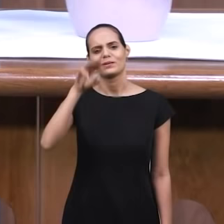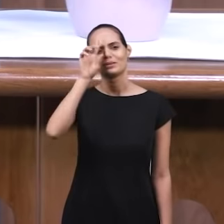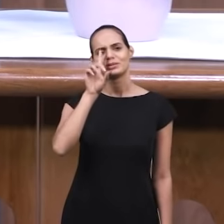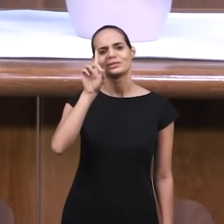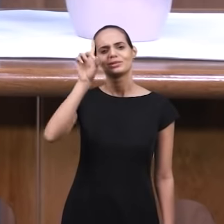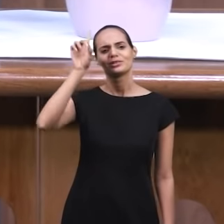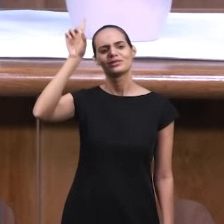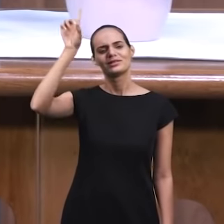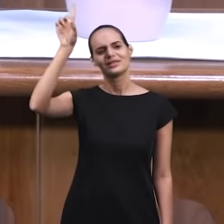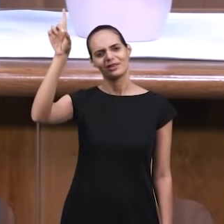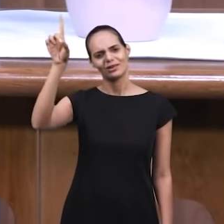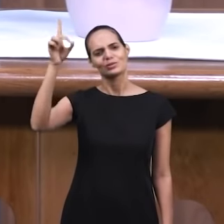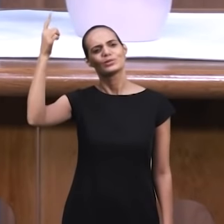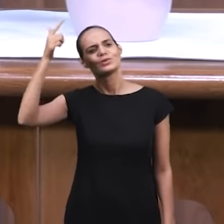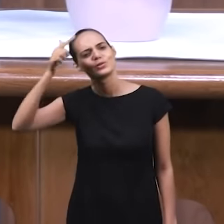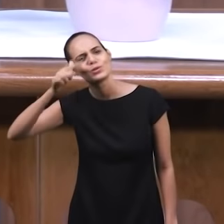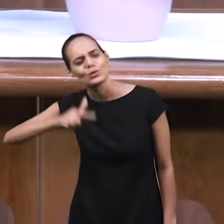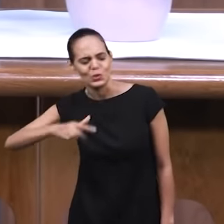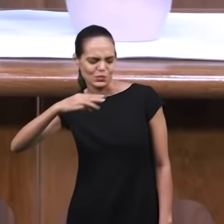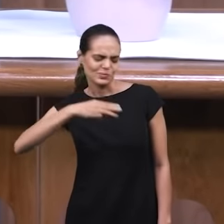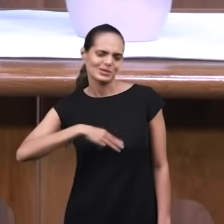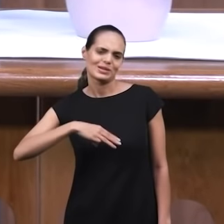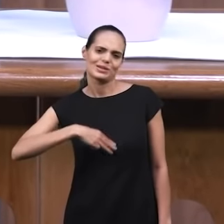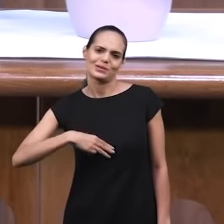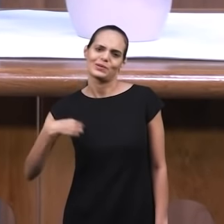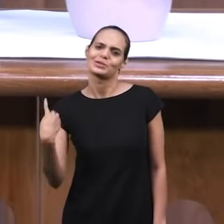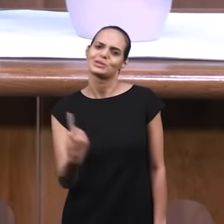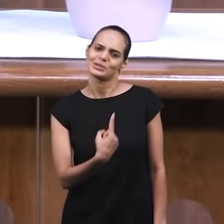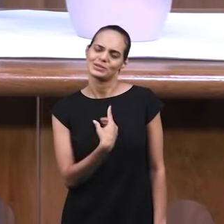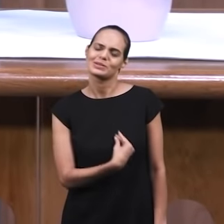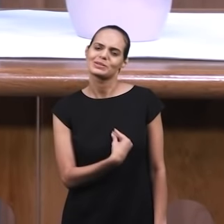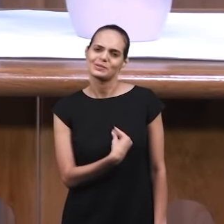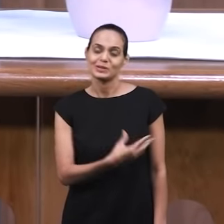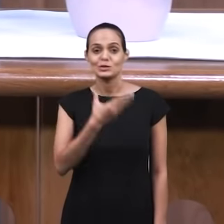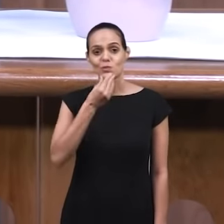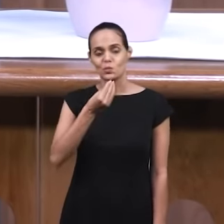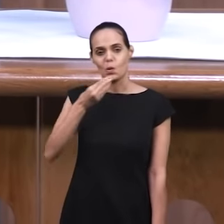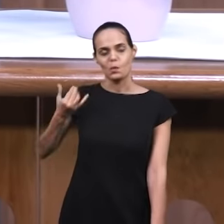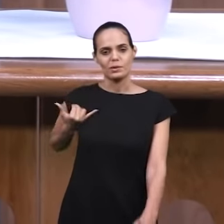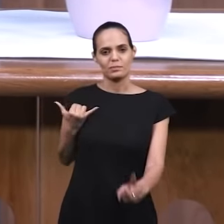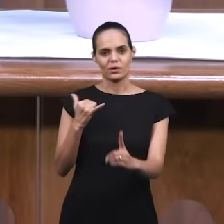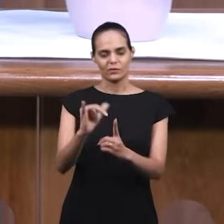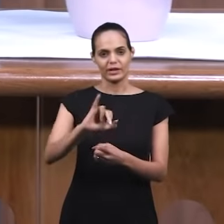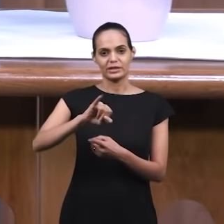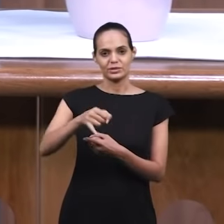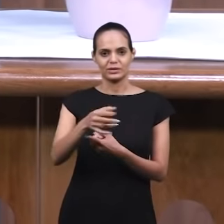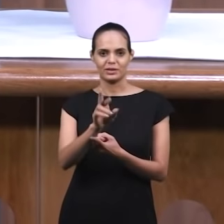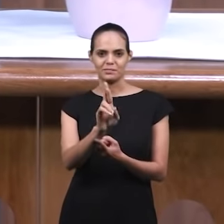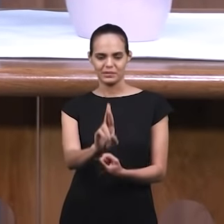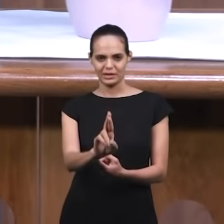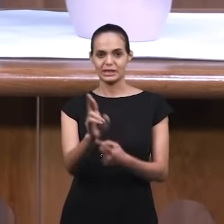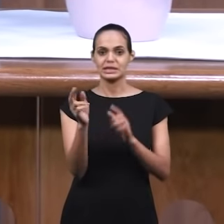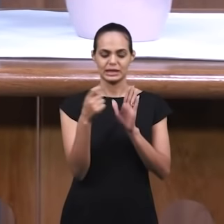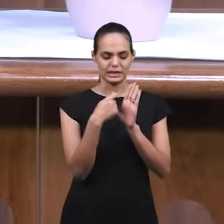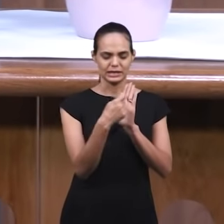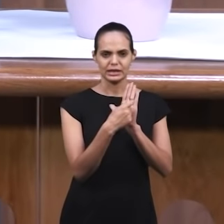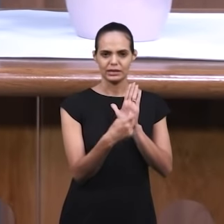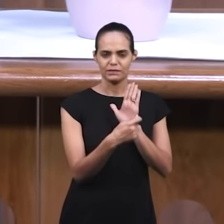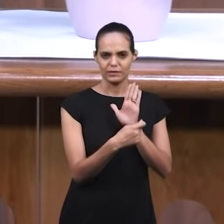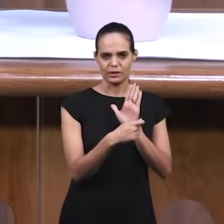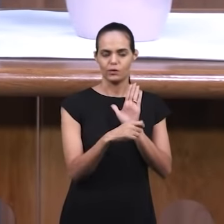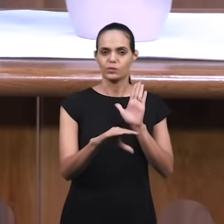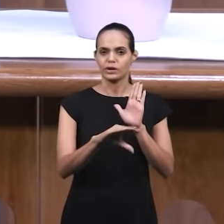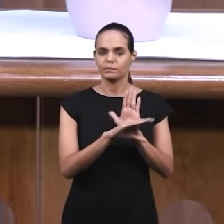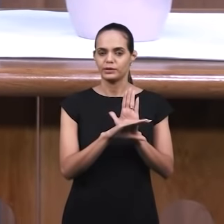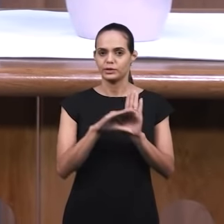se renovam. Quem escreveu isso foi um profeta da Bíblia, que foi um profeta Jeremias. Quando ele escreveu no capítulo